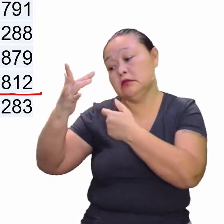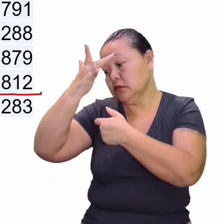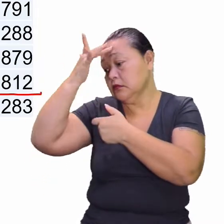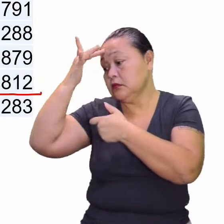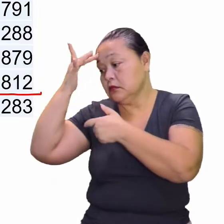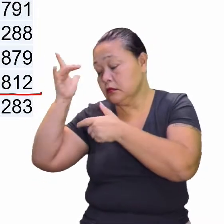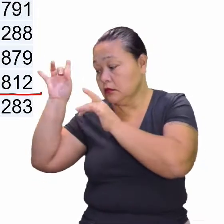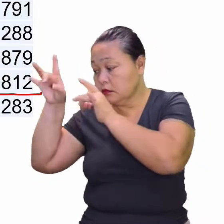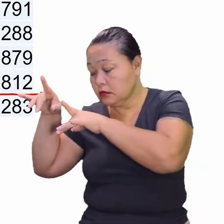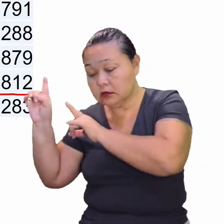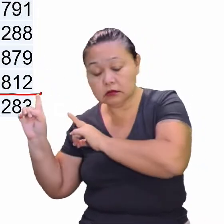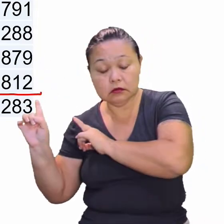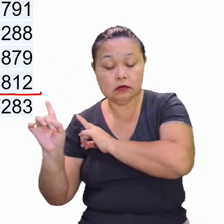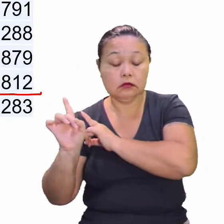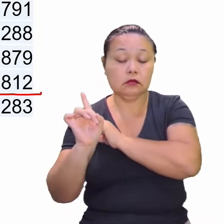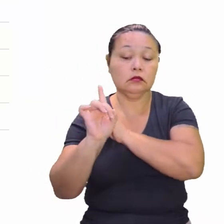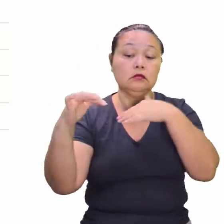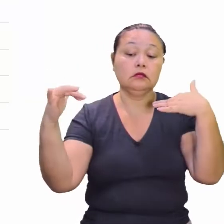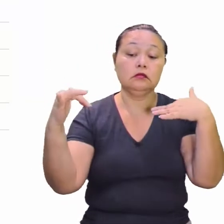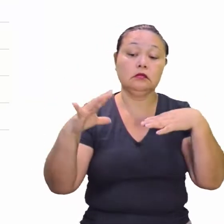campo.